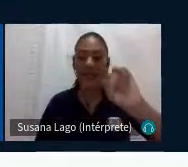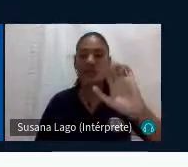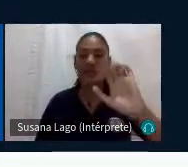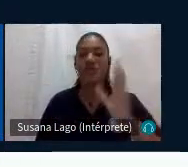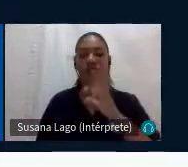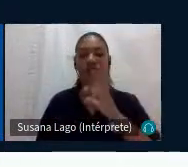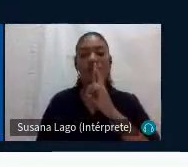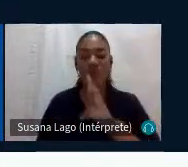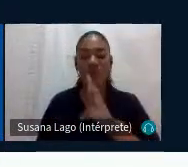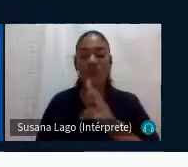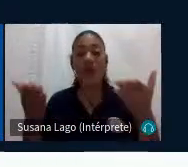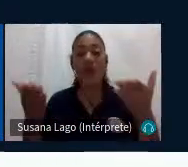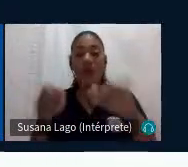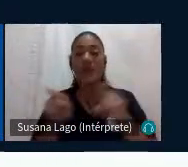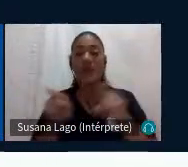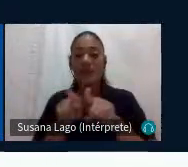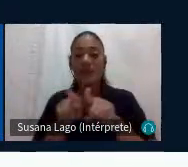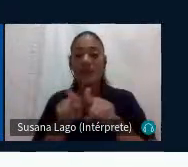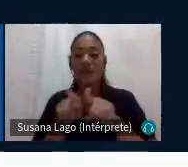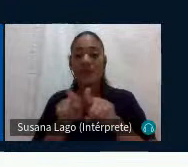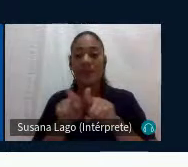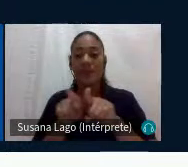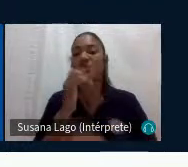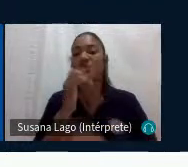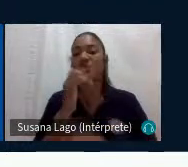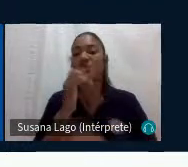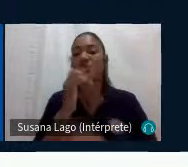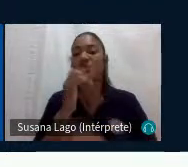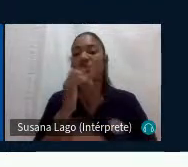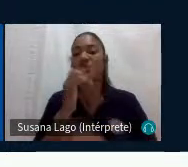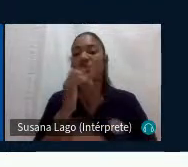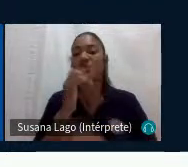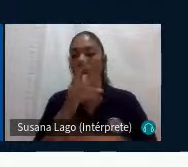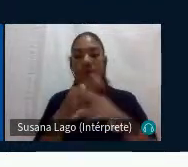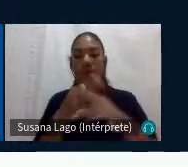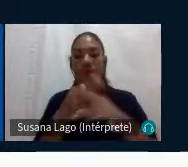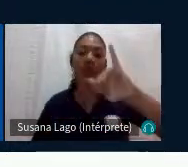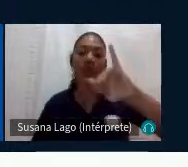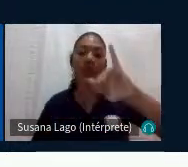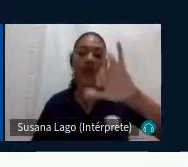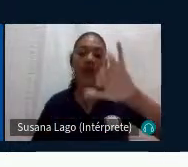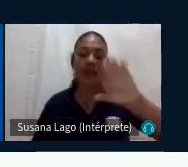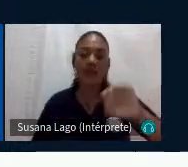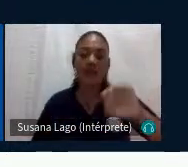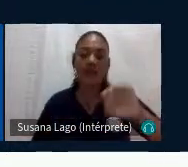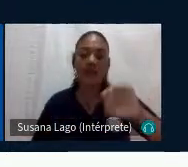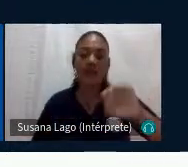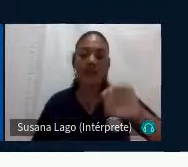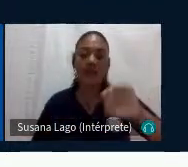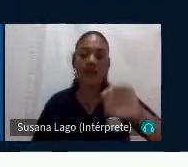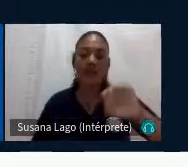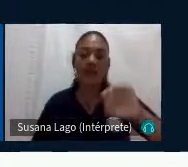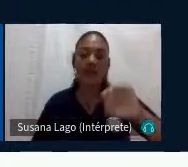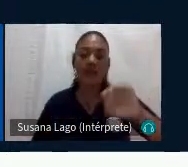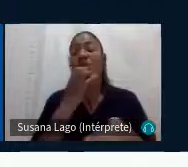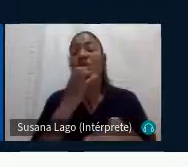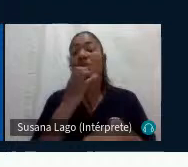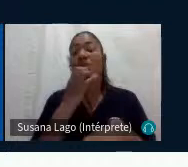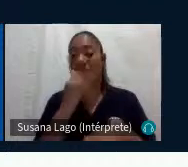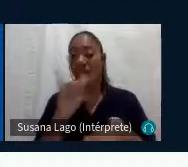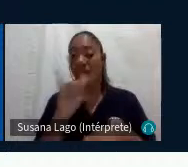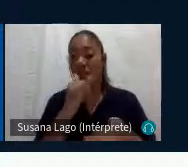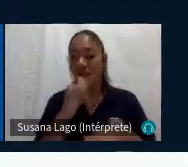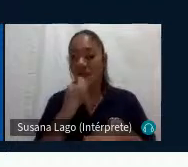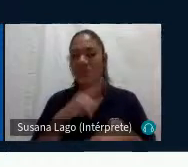de eletrônica, como a última que Maísa fez, que ela fez sobre circuito. A gente vai fazer uma de eletrônica, que essa questão aqui, ela tem um texto meio grandinho,